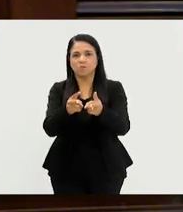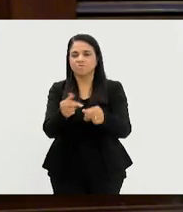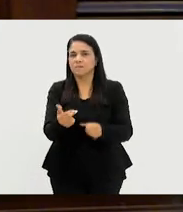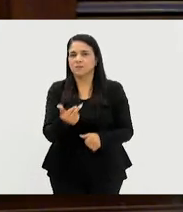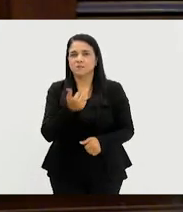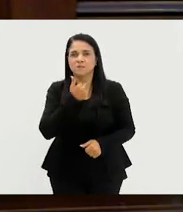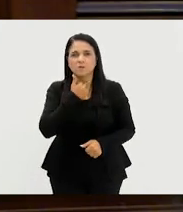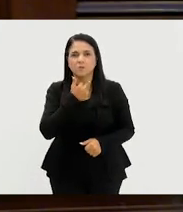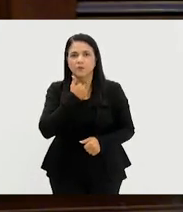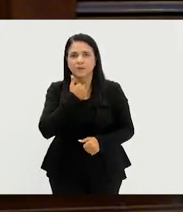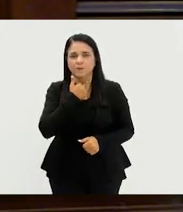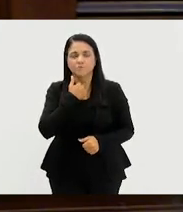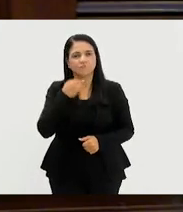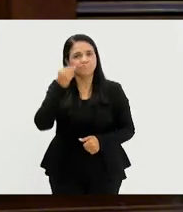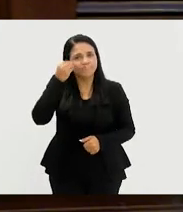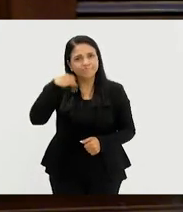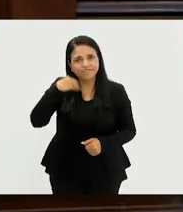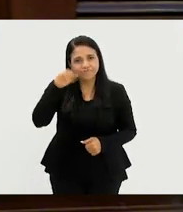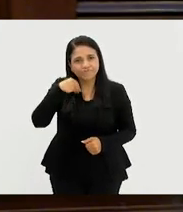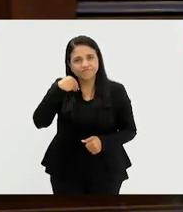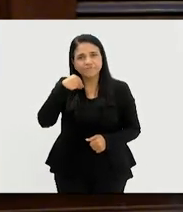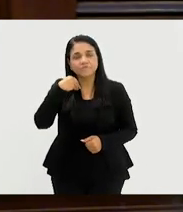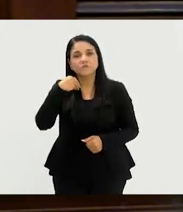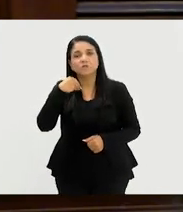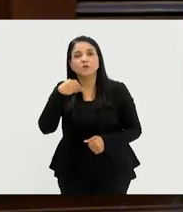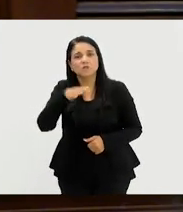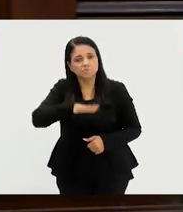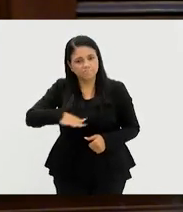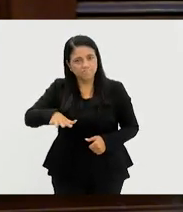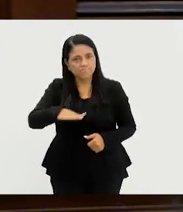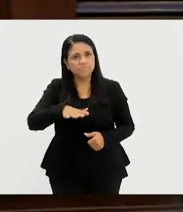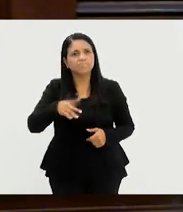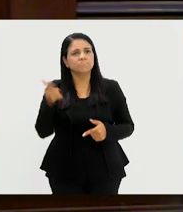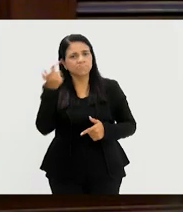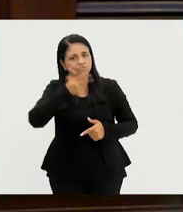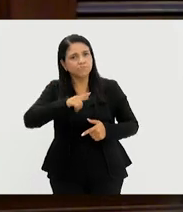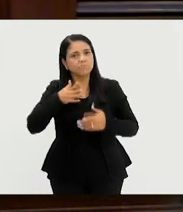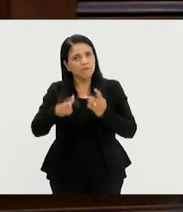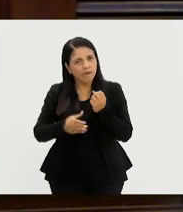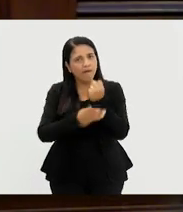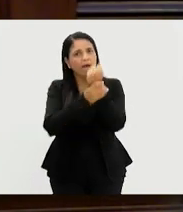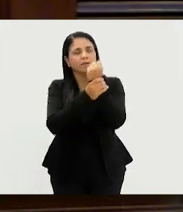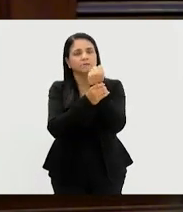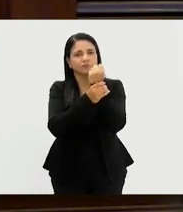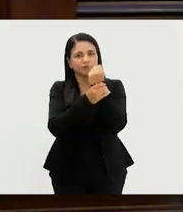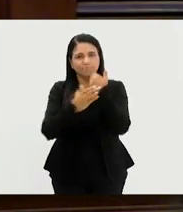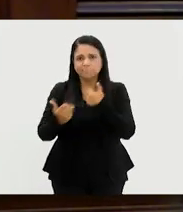podemos esmorecer, o nosso espaço tem que ser garantido